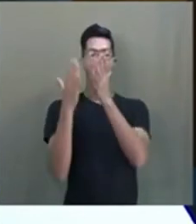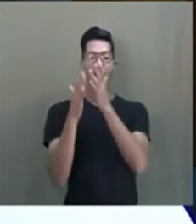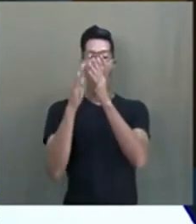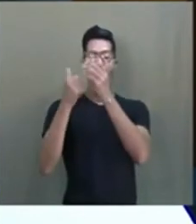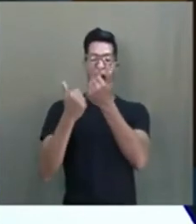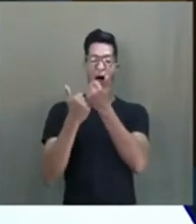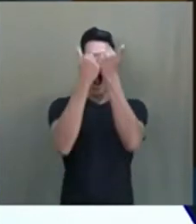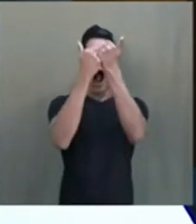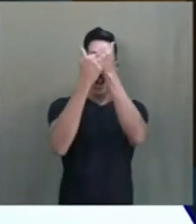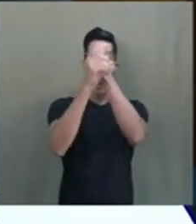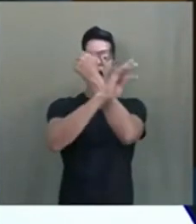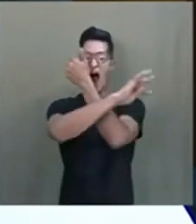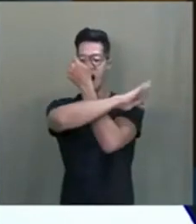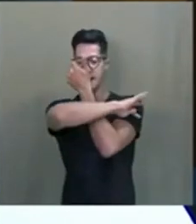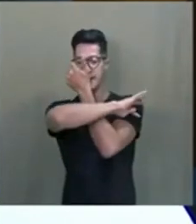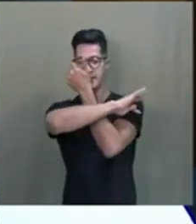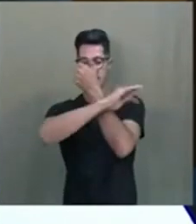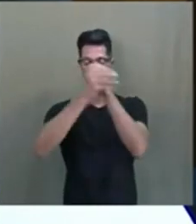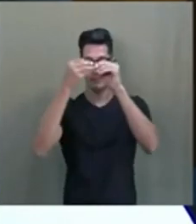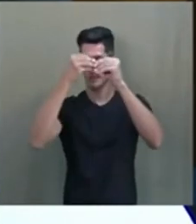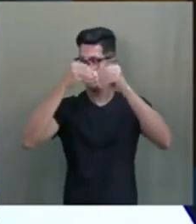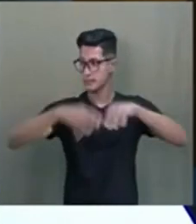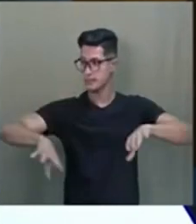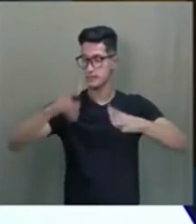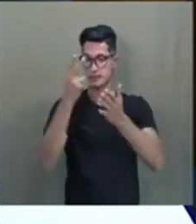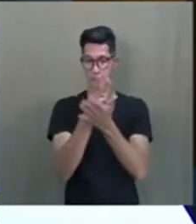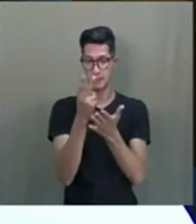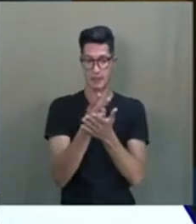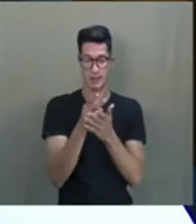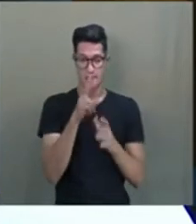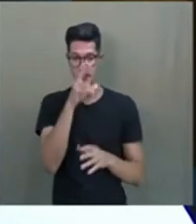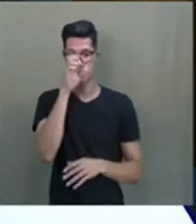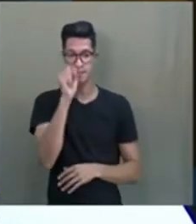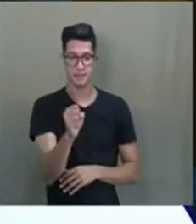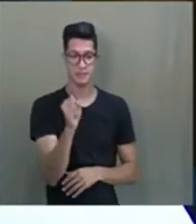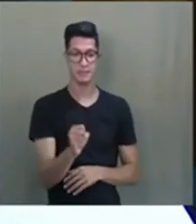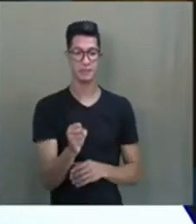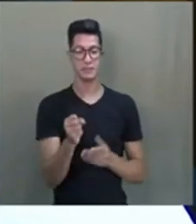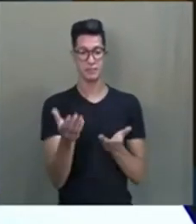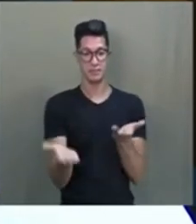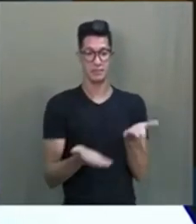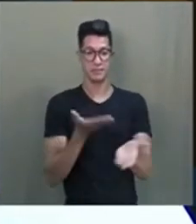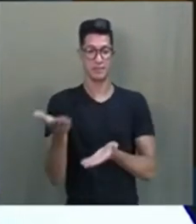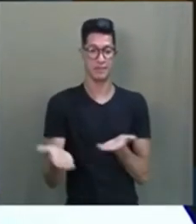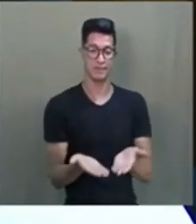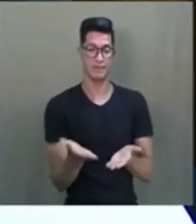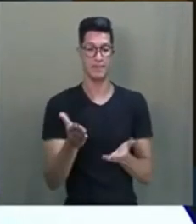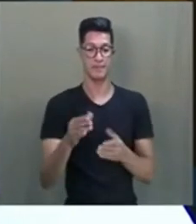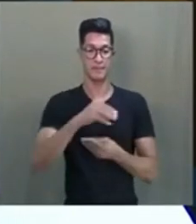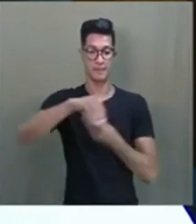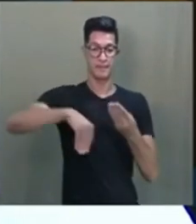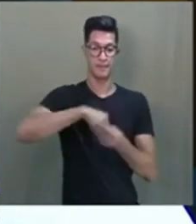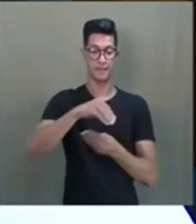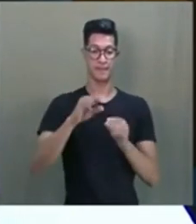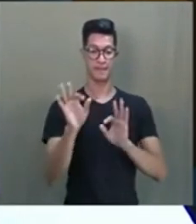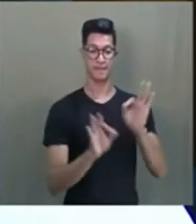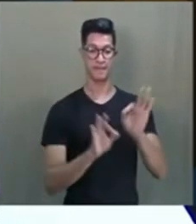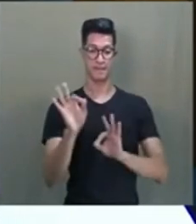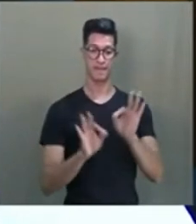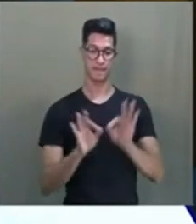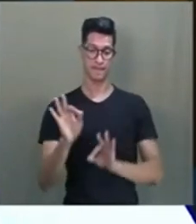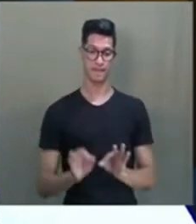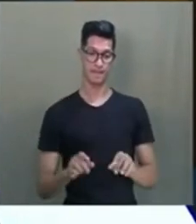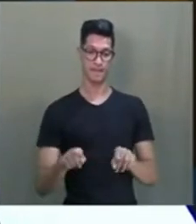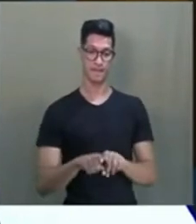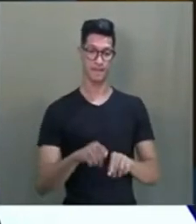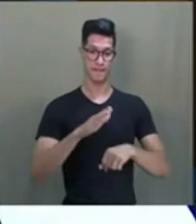apoio técnico, estendendo a mesma manifestação aos servidores envolvidos no planejamento e